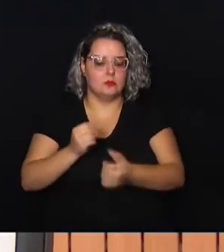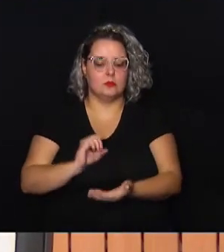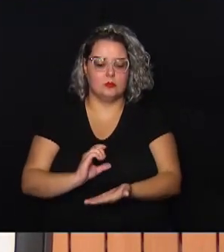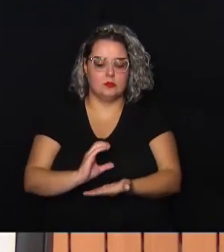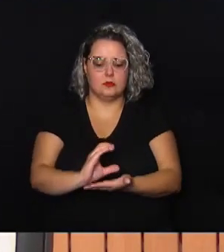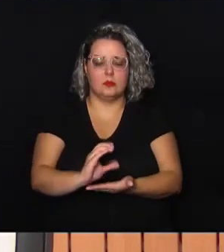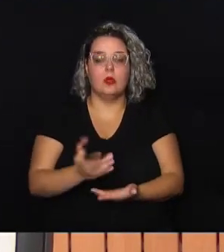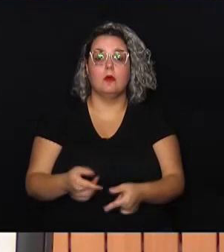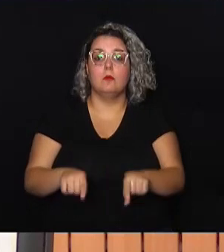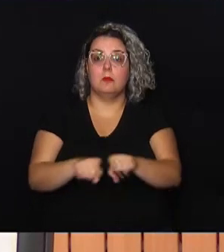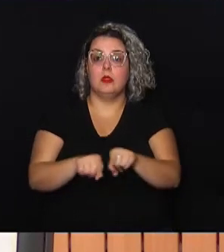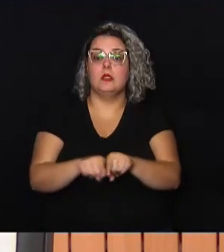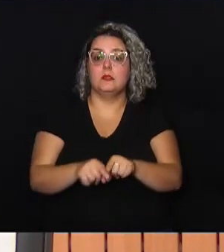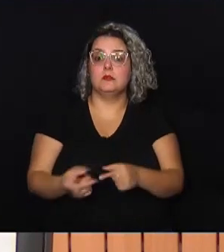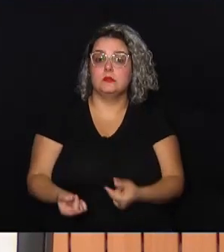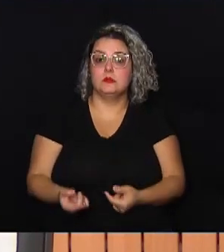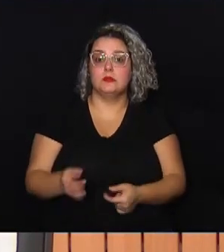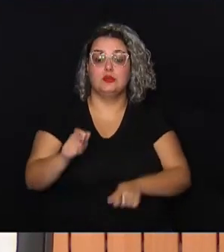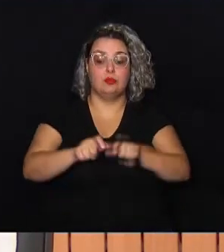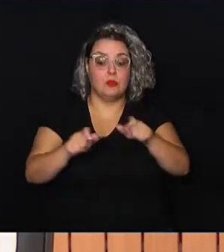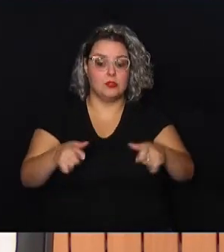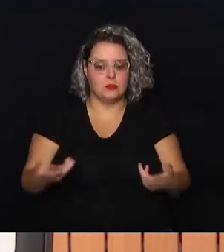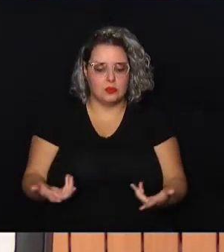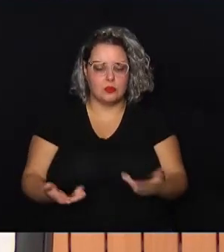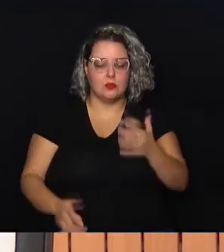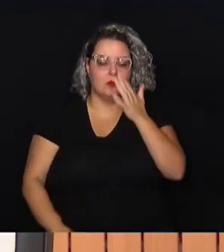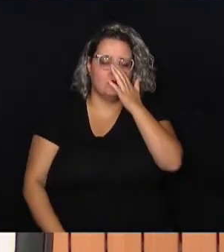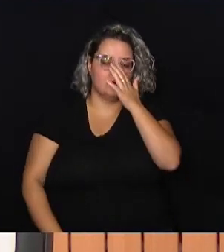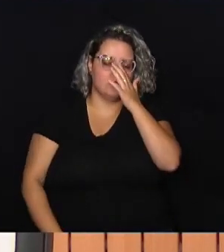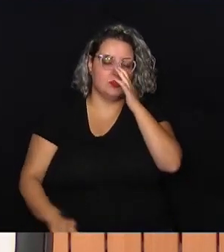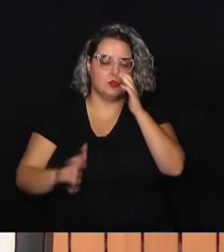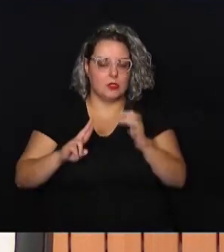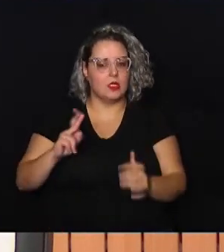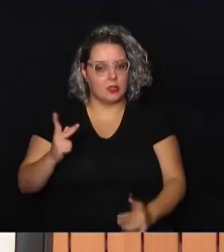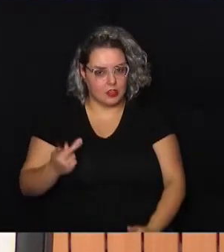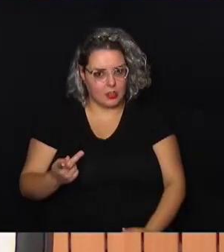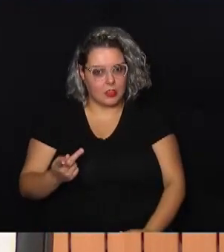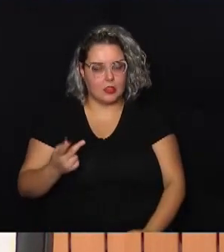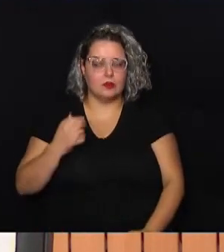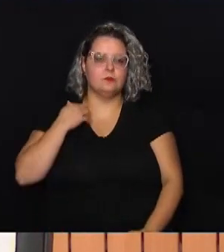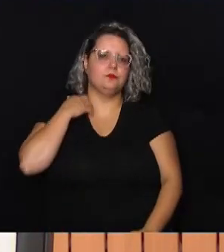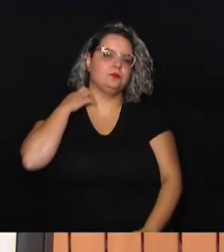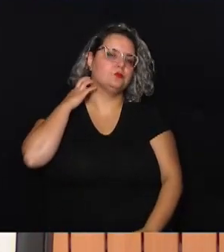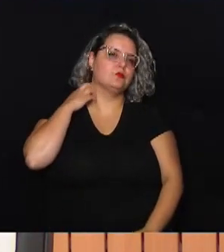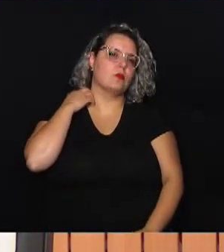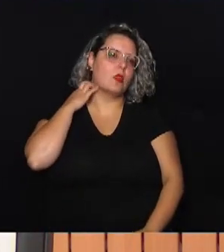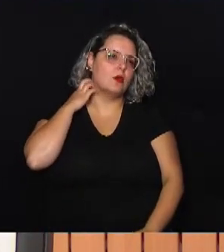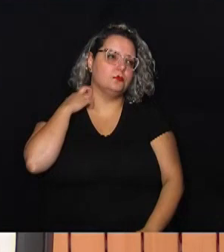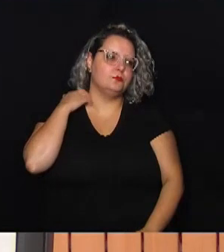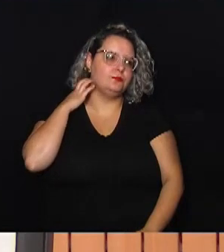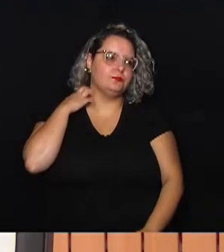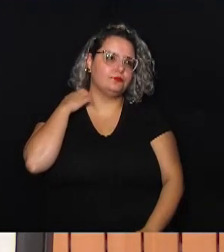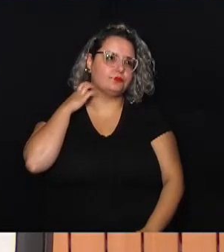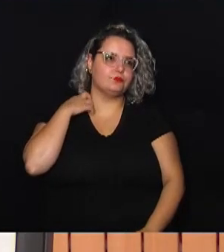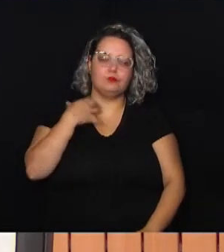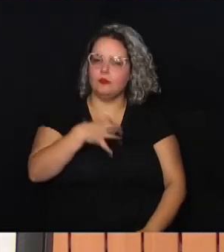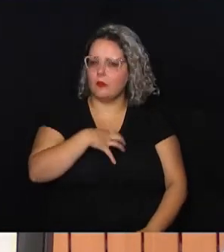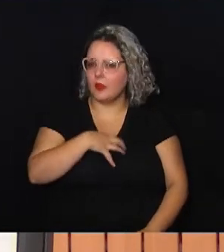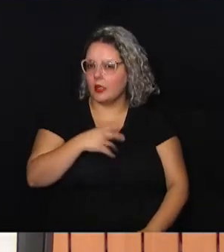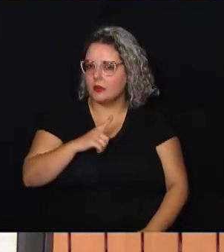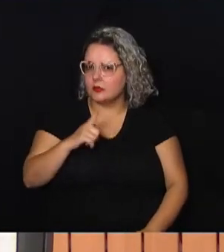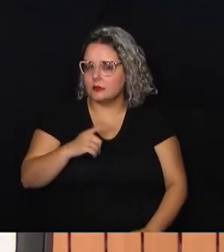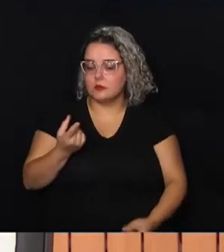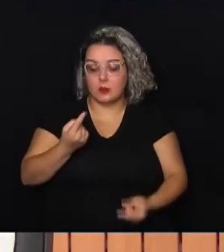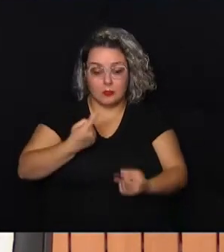do ponto de vista de recursos humanos. A sensação que a gente tem que será o grande salto de saúde na cidade.